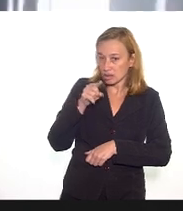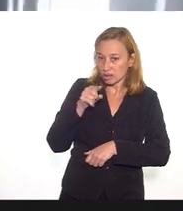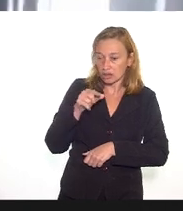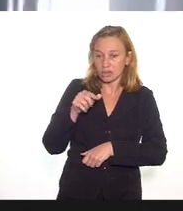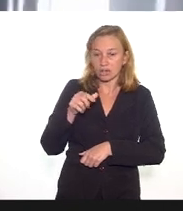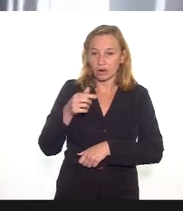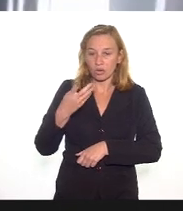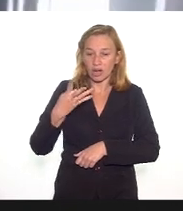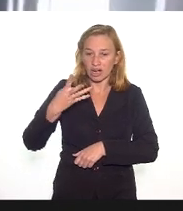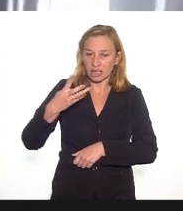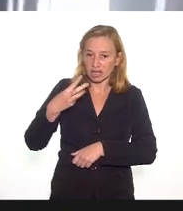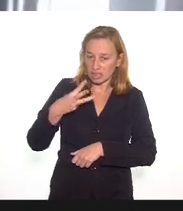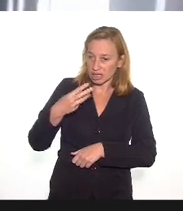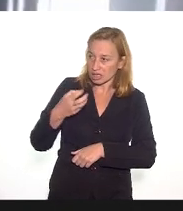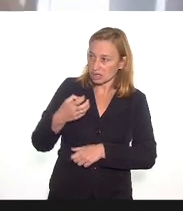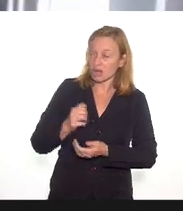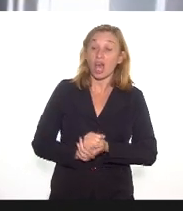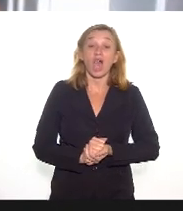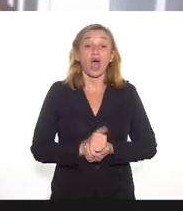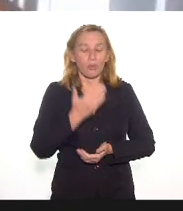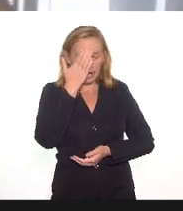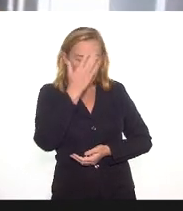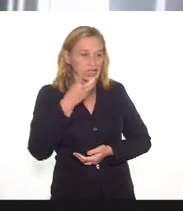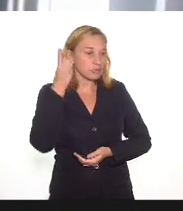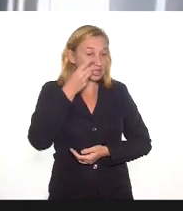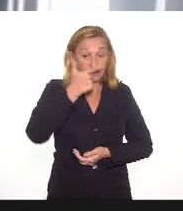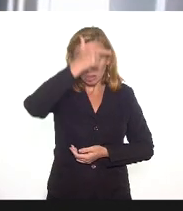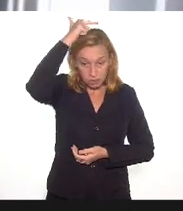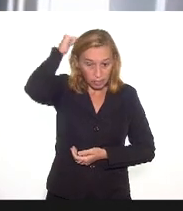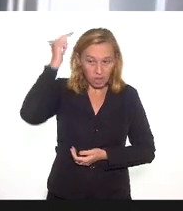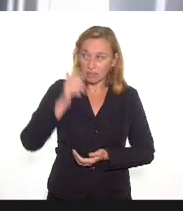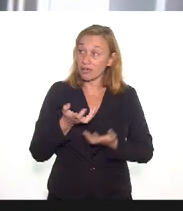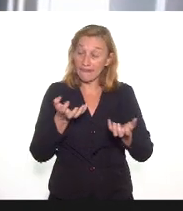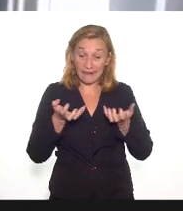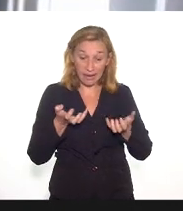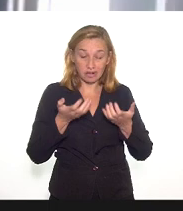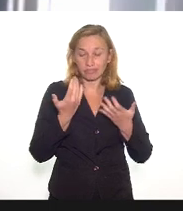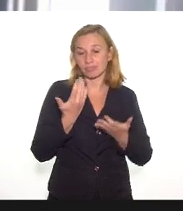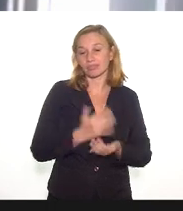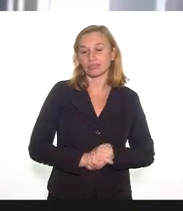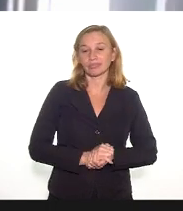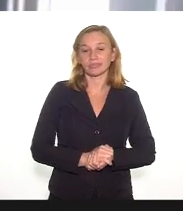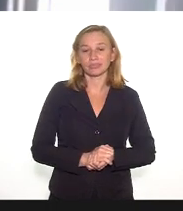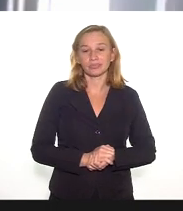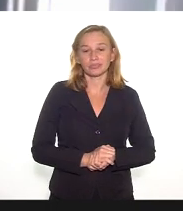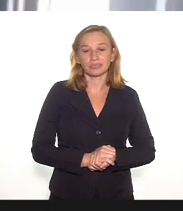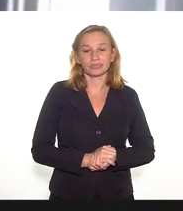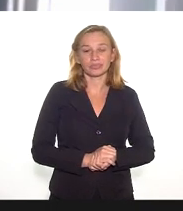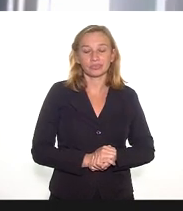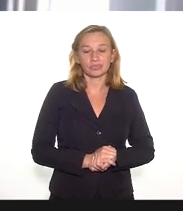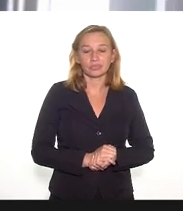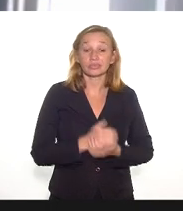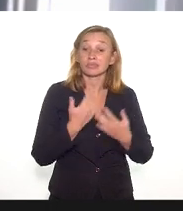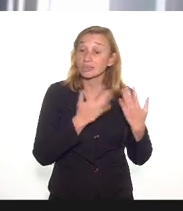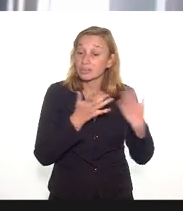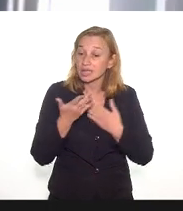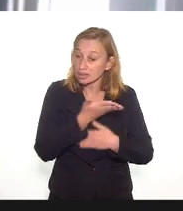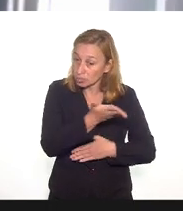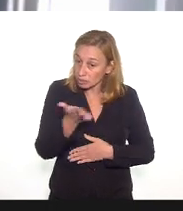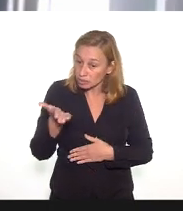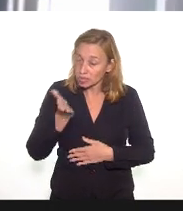obrigado, deputado Luiz Paulo. Quero cumprimentar todas as pessoas